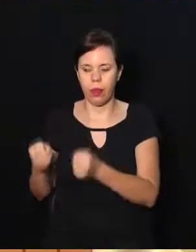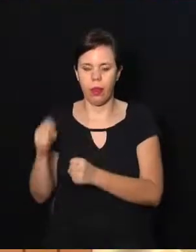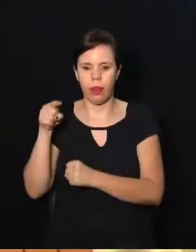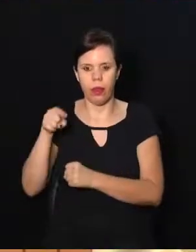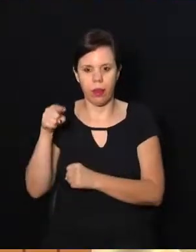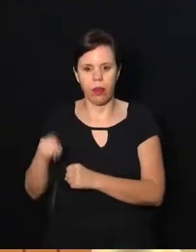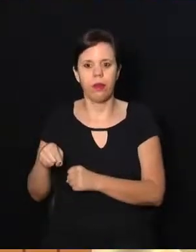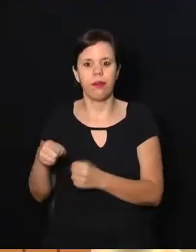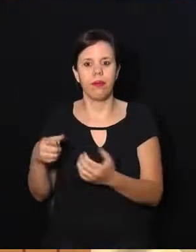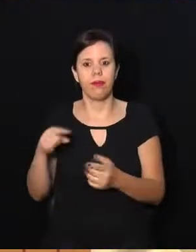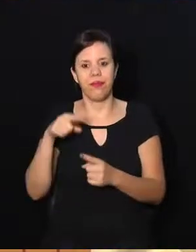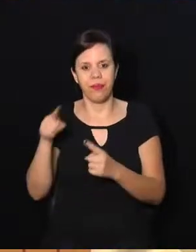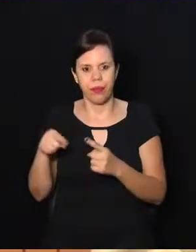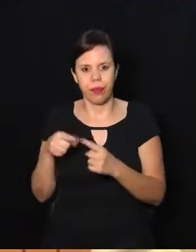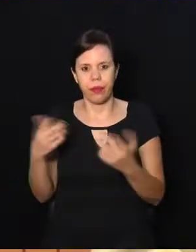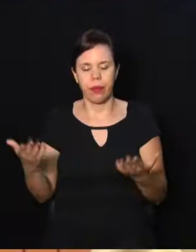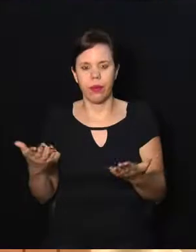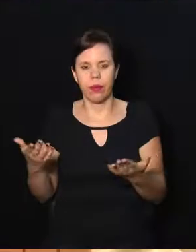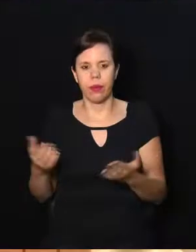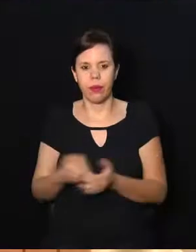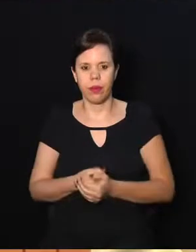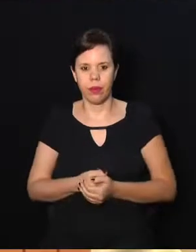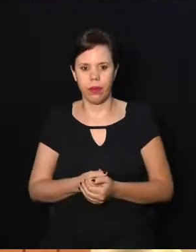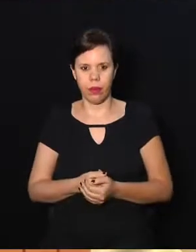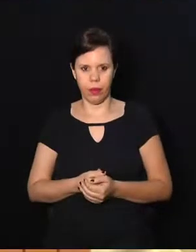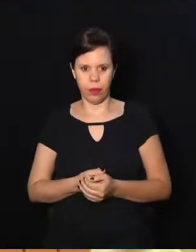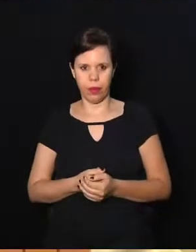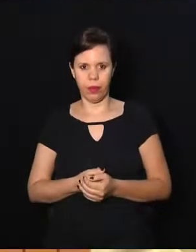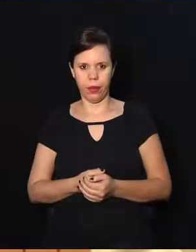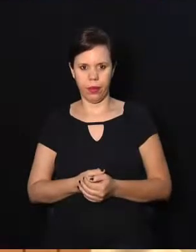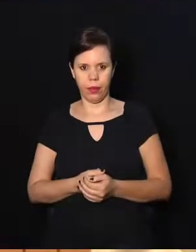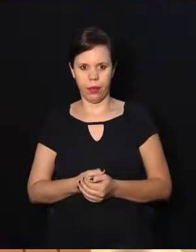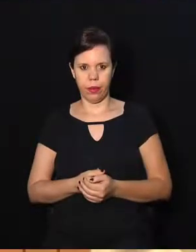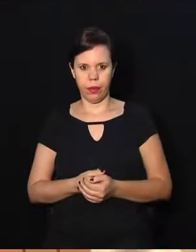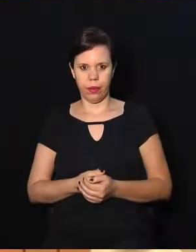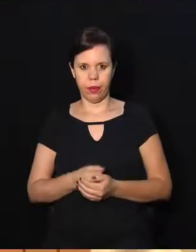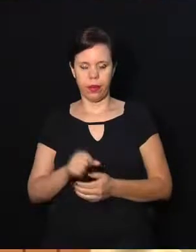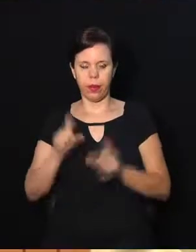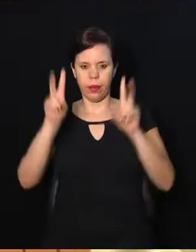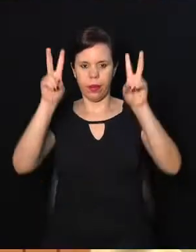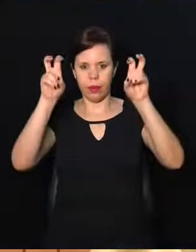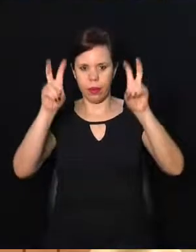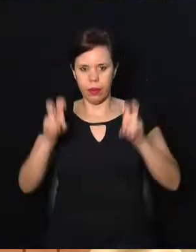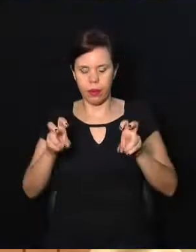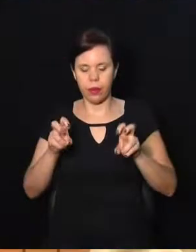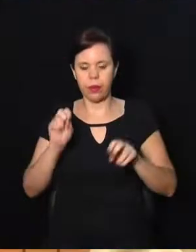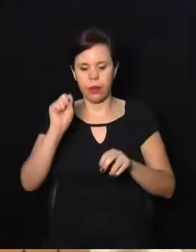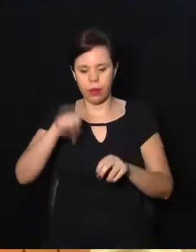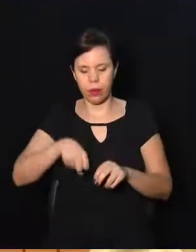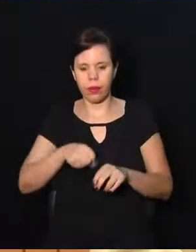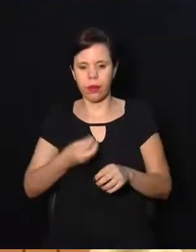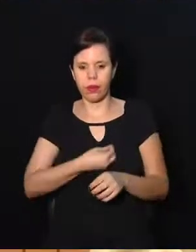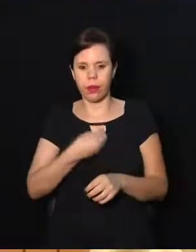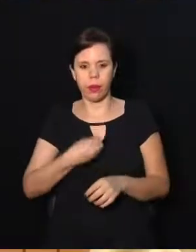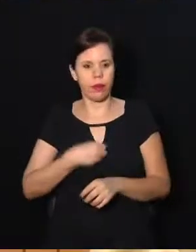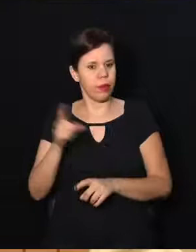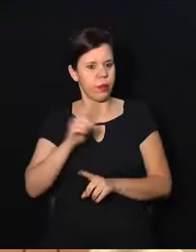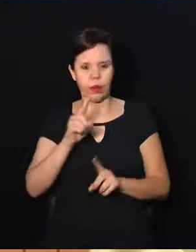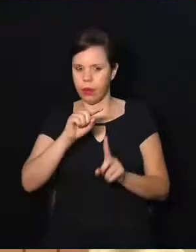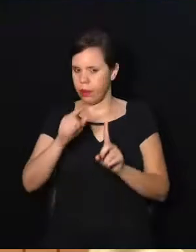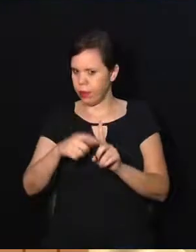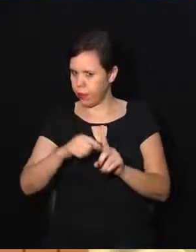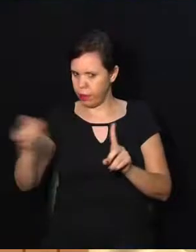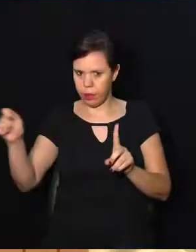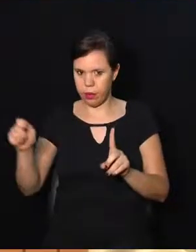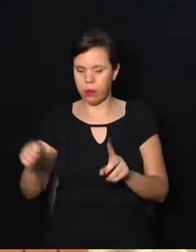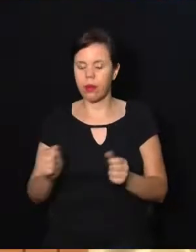causa, e o slogan que nós temos, diga sim à vida, não ao aborto, foi junto com ele que